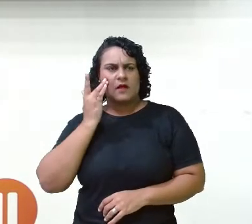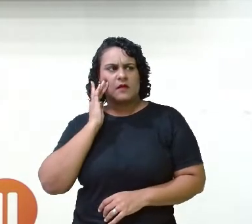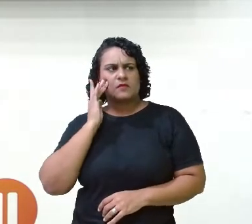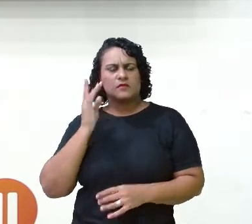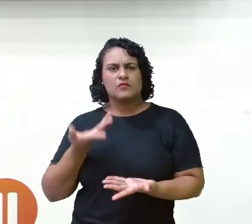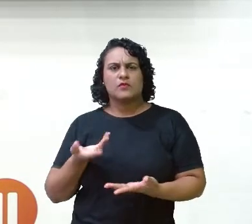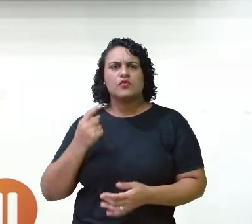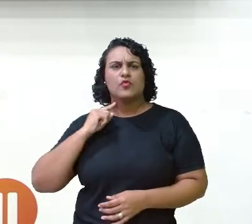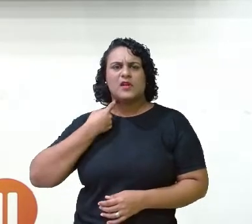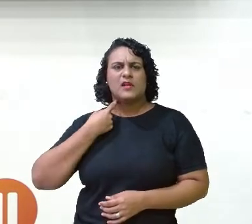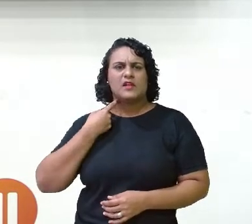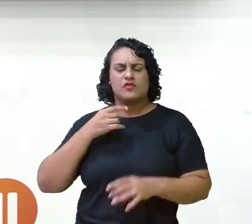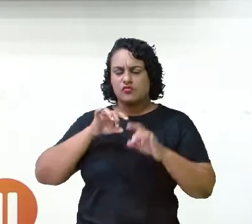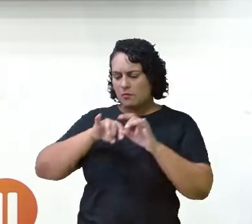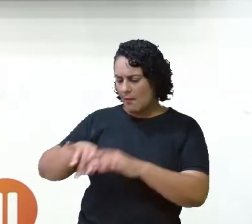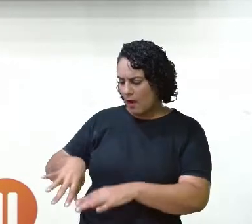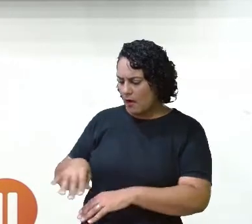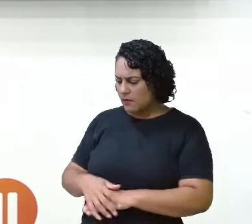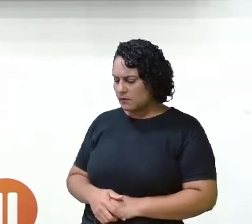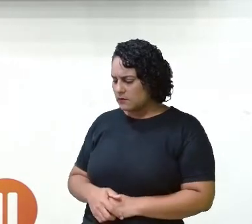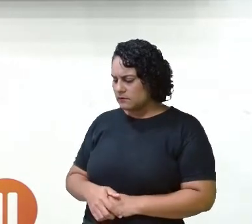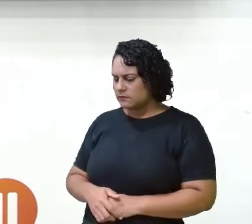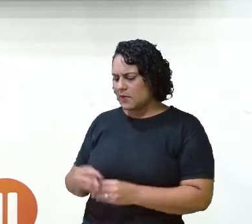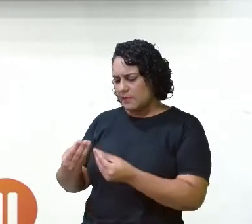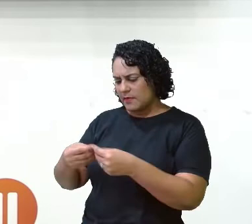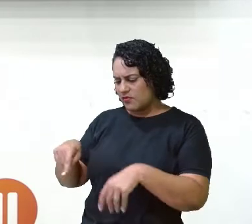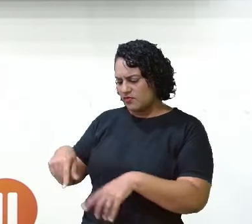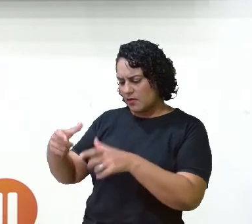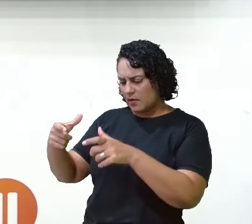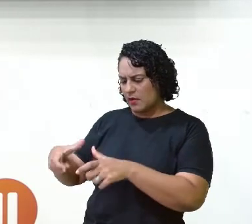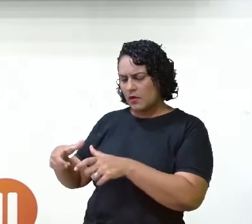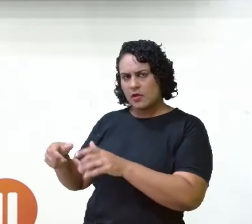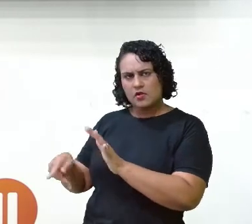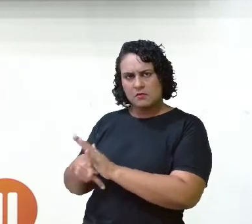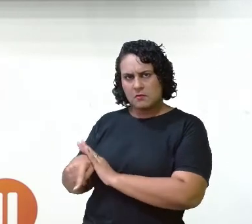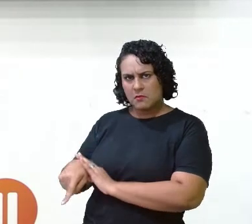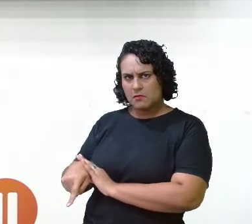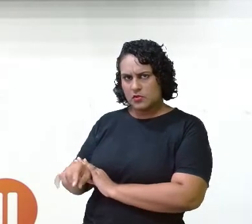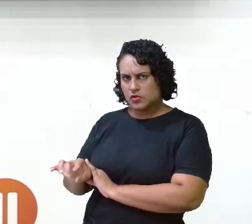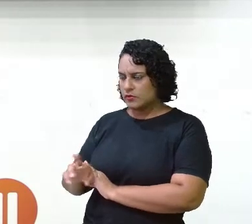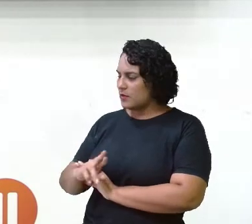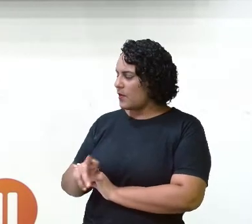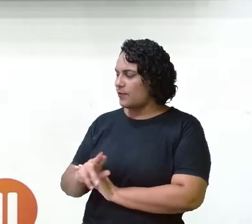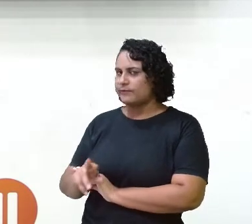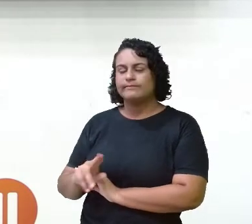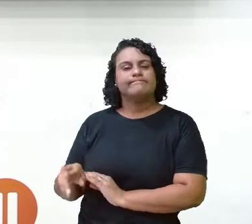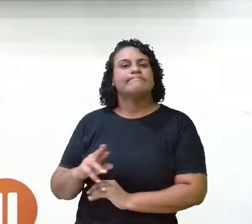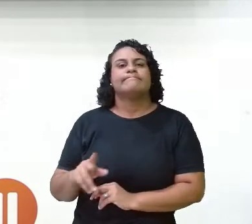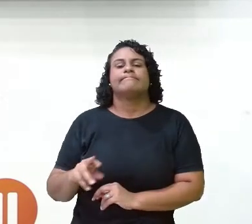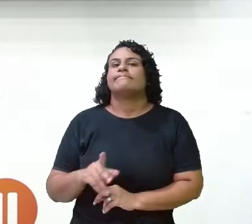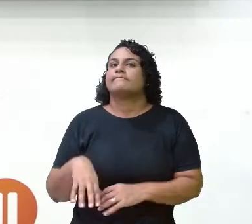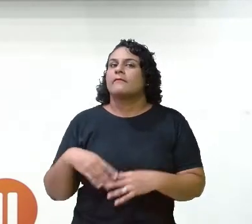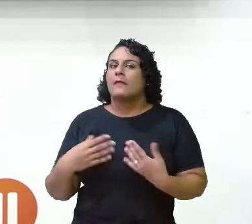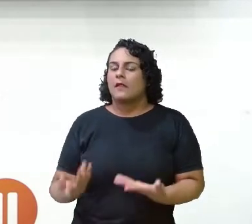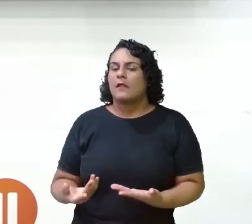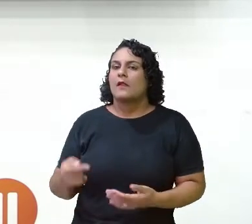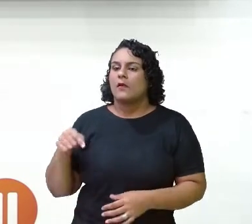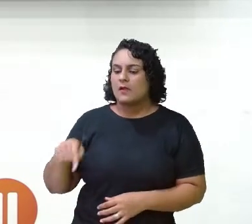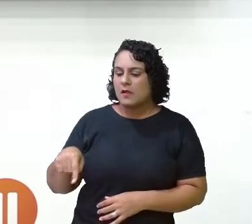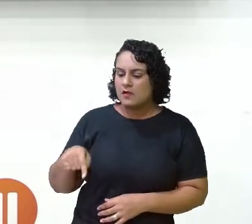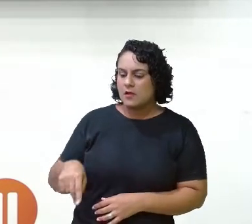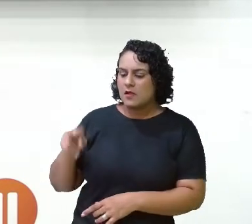gente joga um lixo no chão, só prejudica aquele local, mas não. Quando a gente danifica, quando a